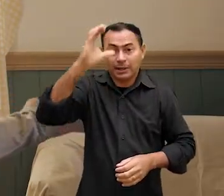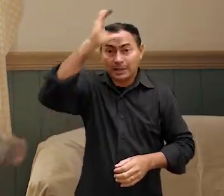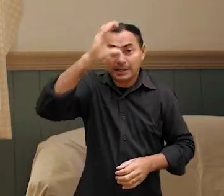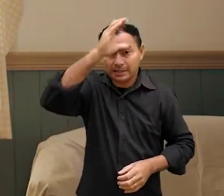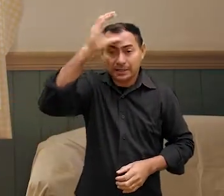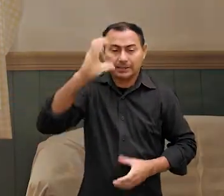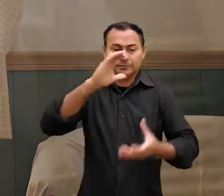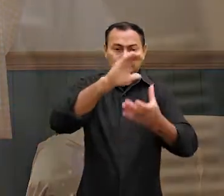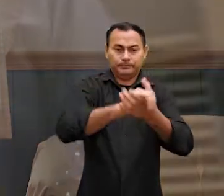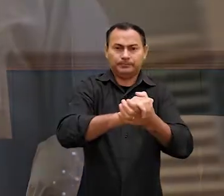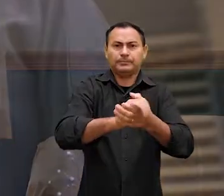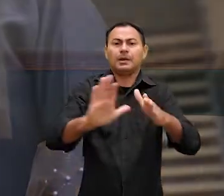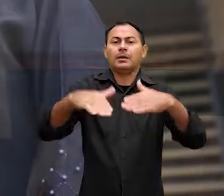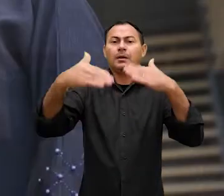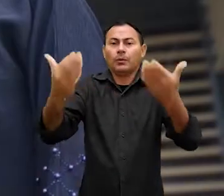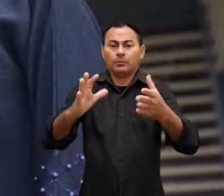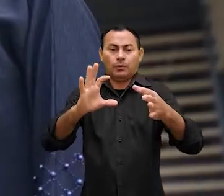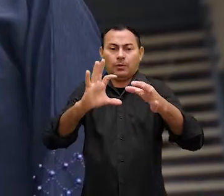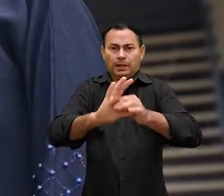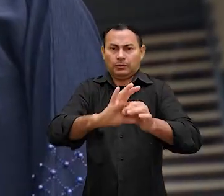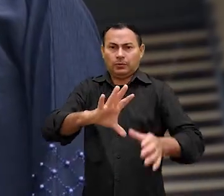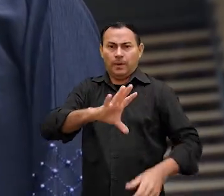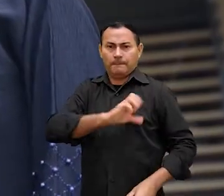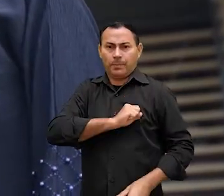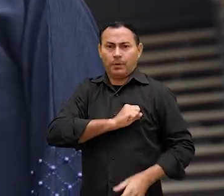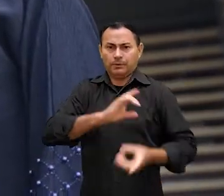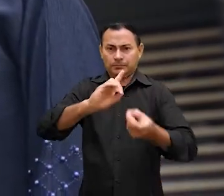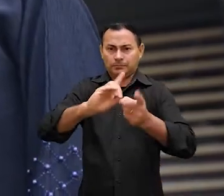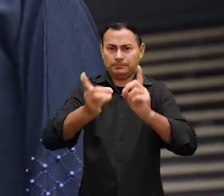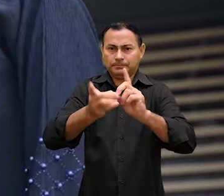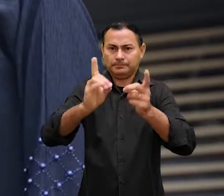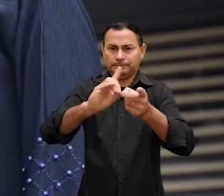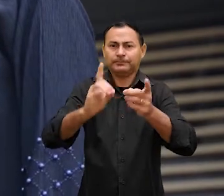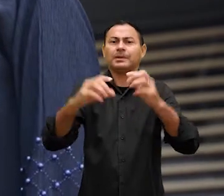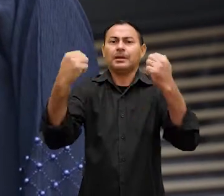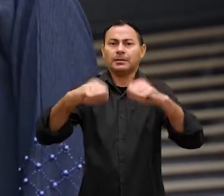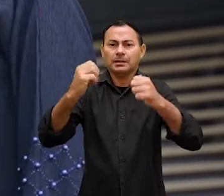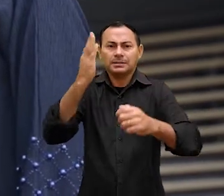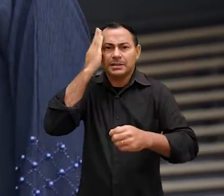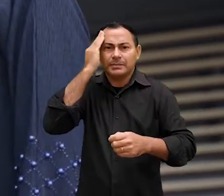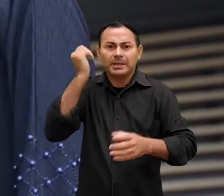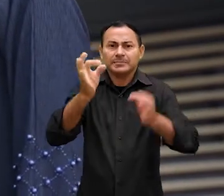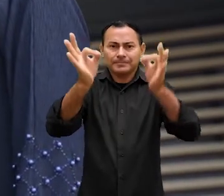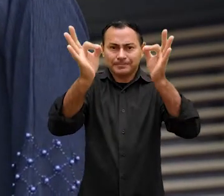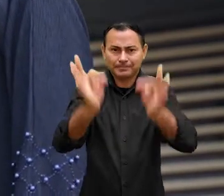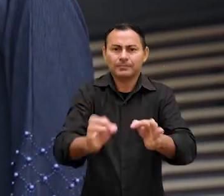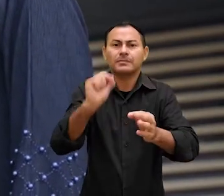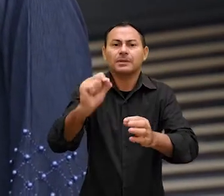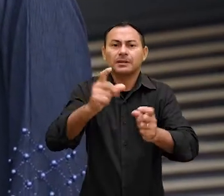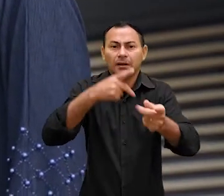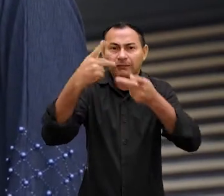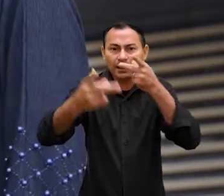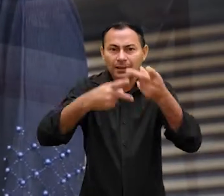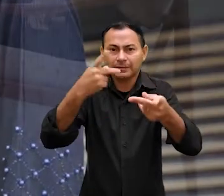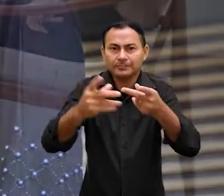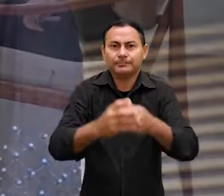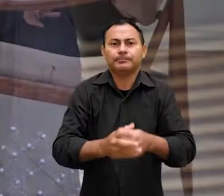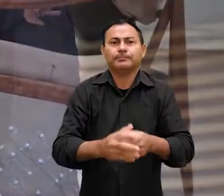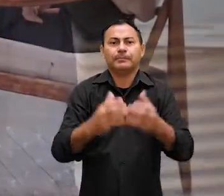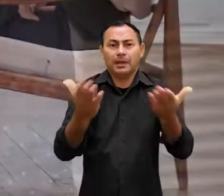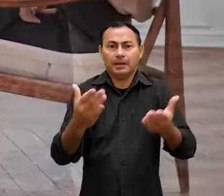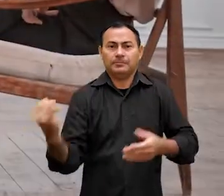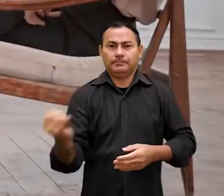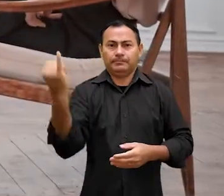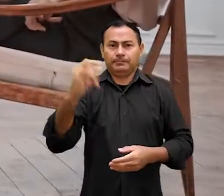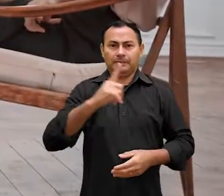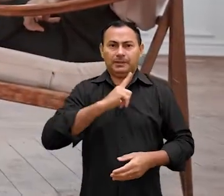casamento. Quando consideramos o elo do amor, a dinâmica do casamento, precisamos saber exatamente do que estamos falando. É muito